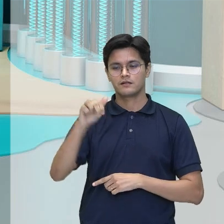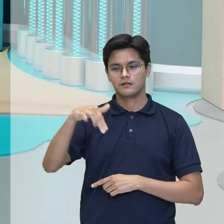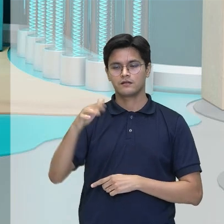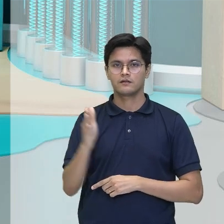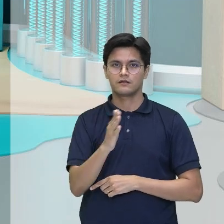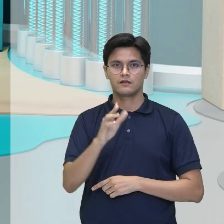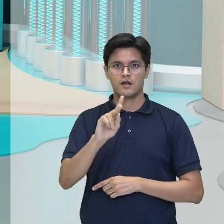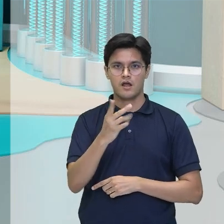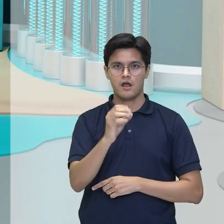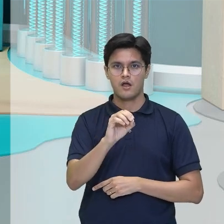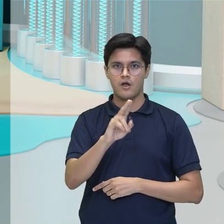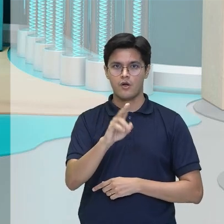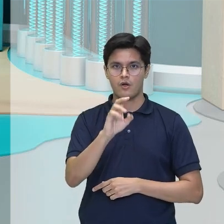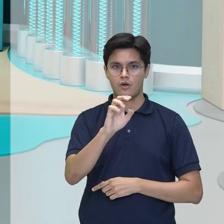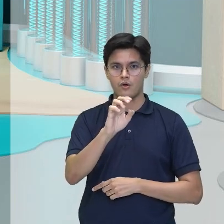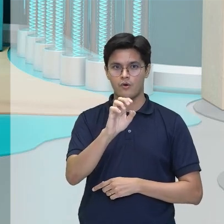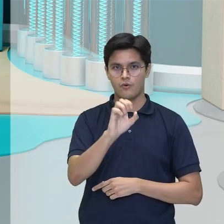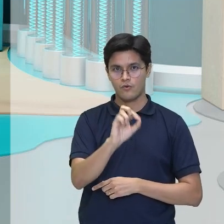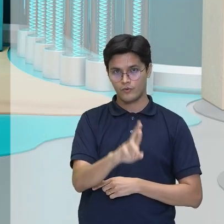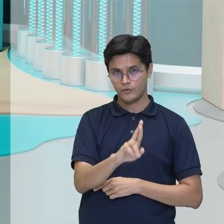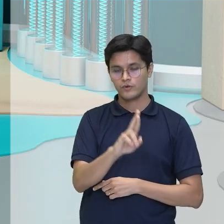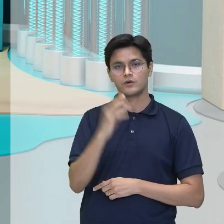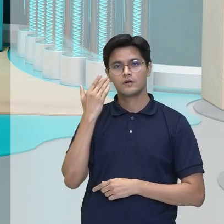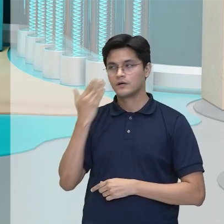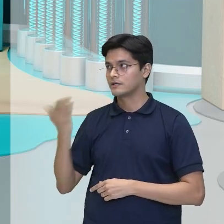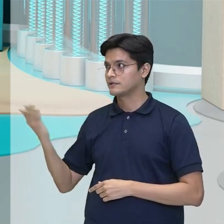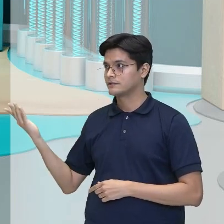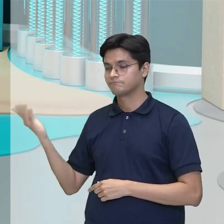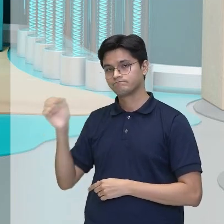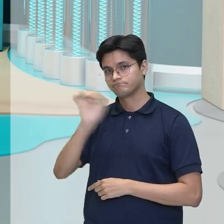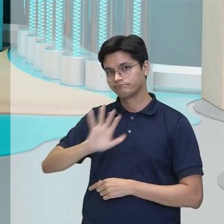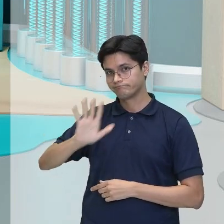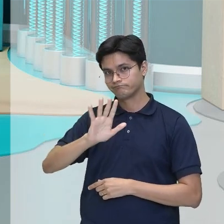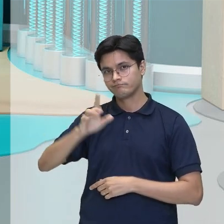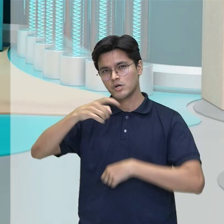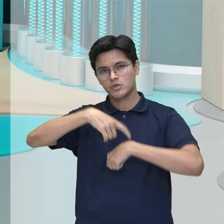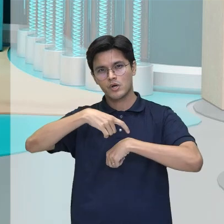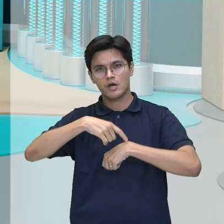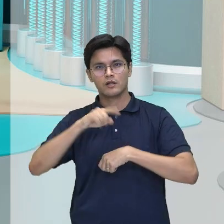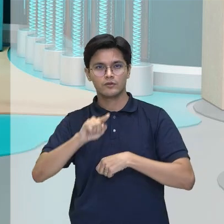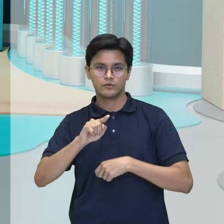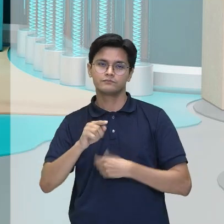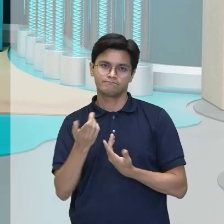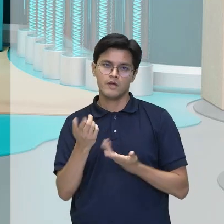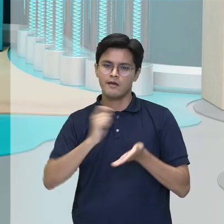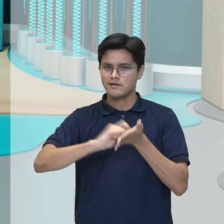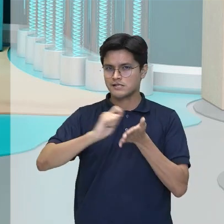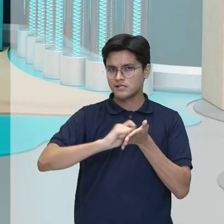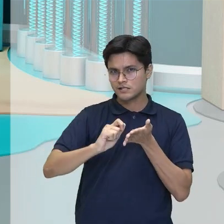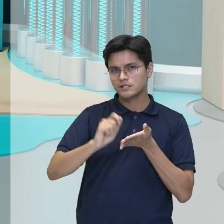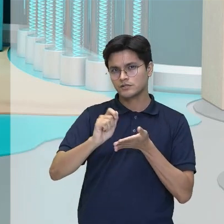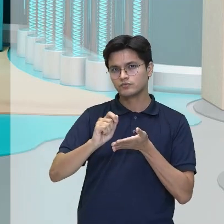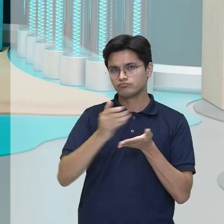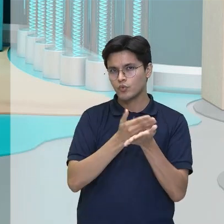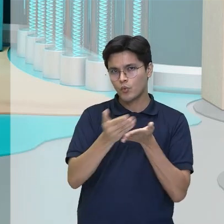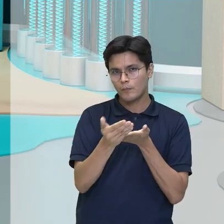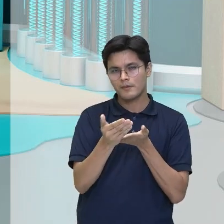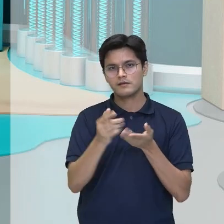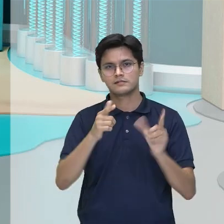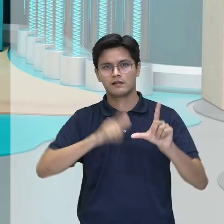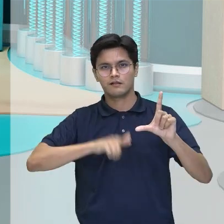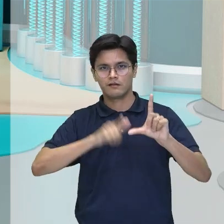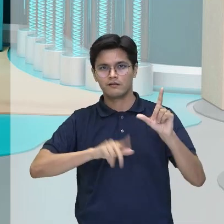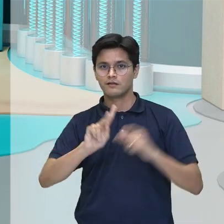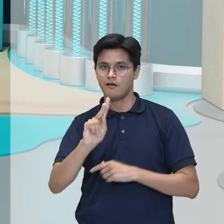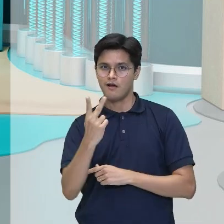hora. Apesar de estar escrito com H, a pronúncia desse H é A.